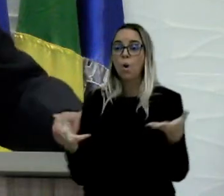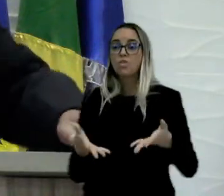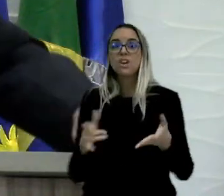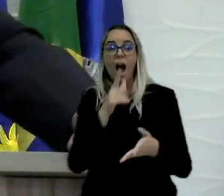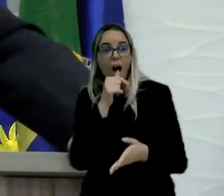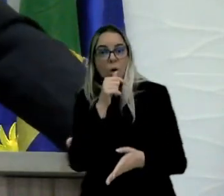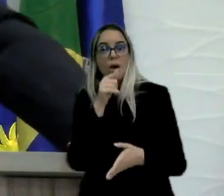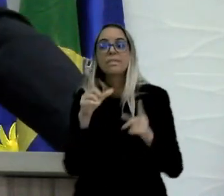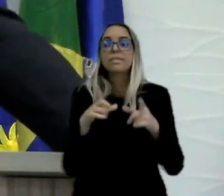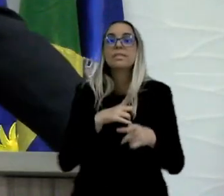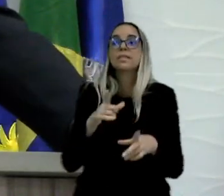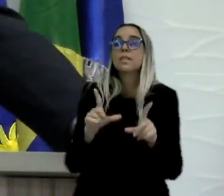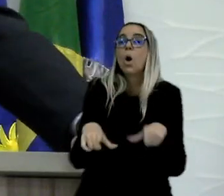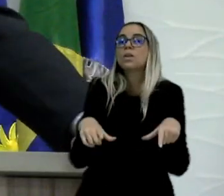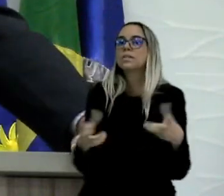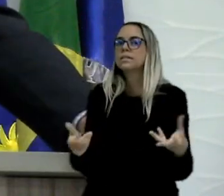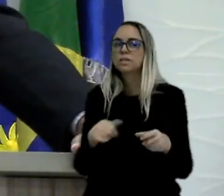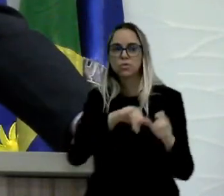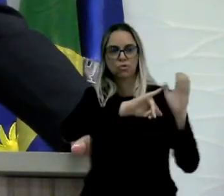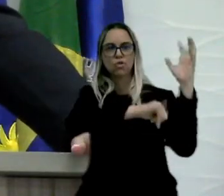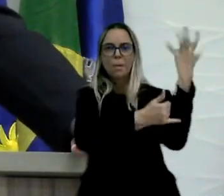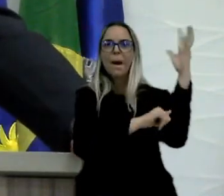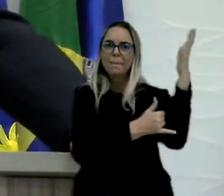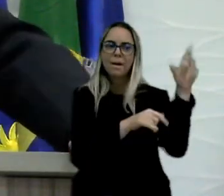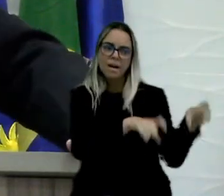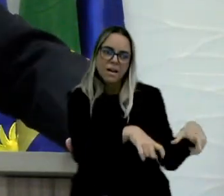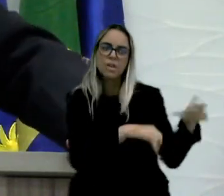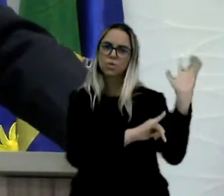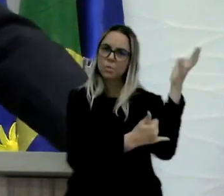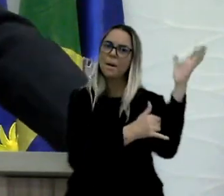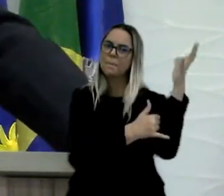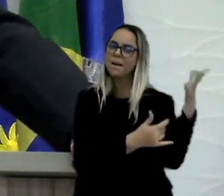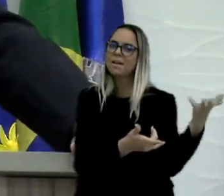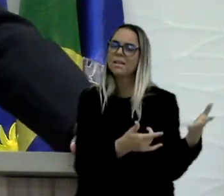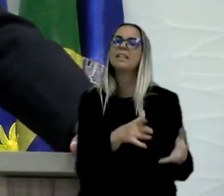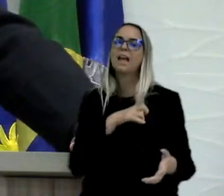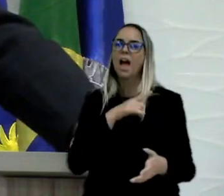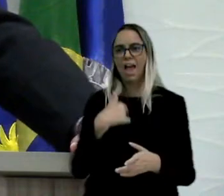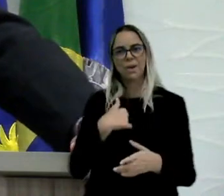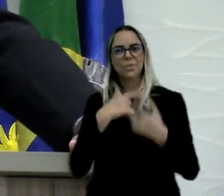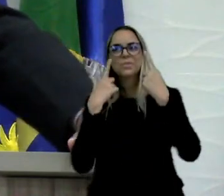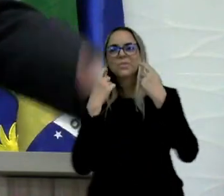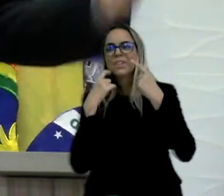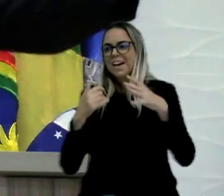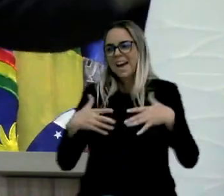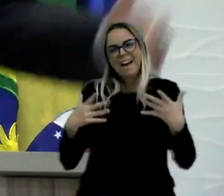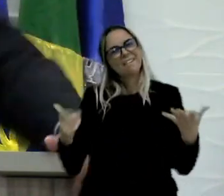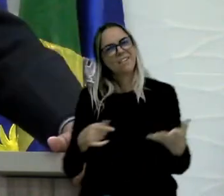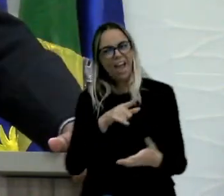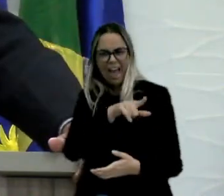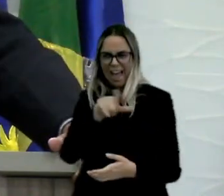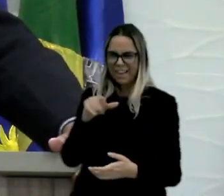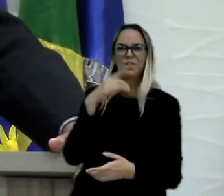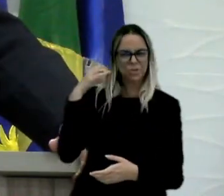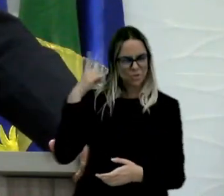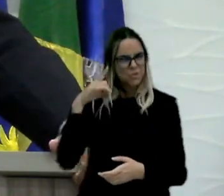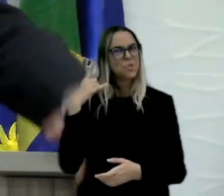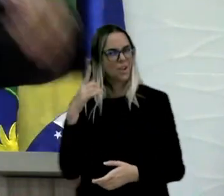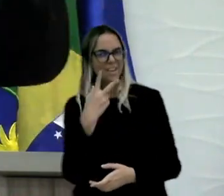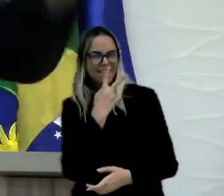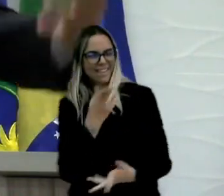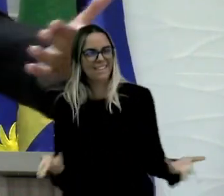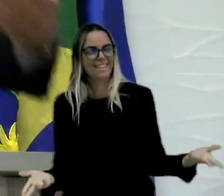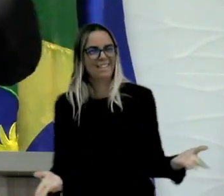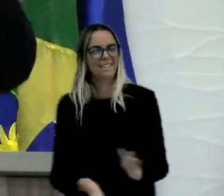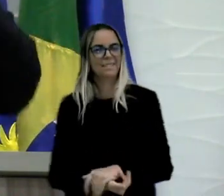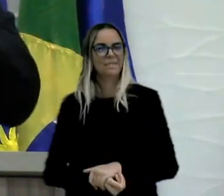amigo hoje nós tem água na Jurubeba na torneira eu choro de alegria Eu não você t meio doido é tudo